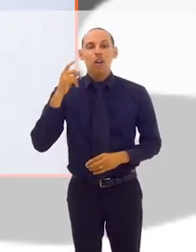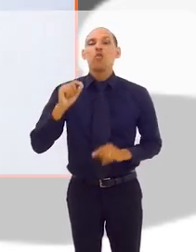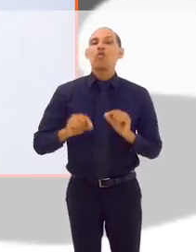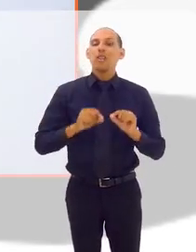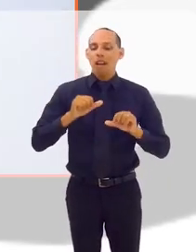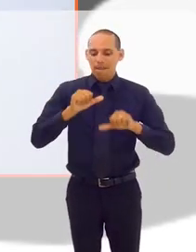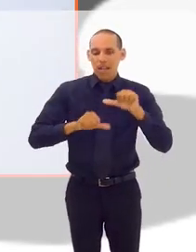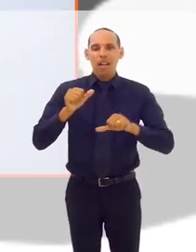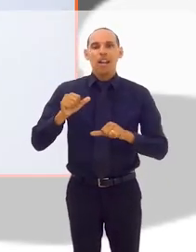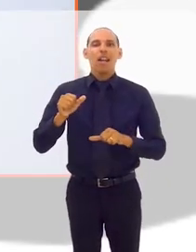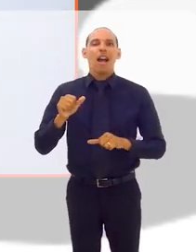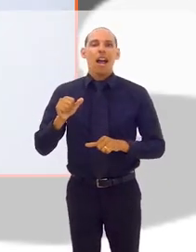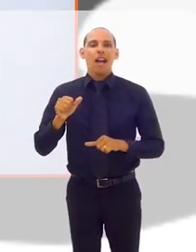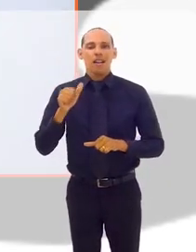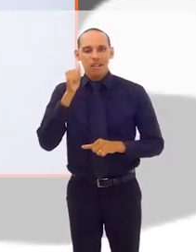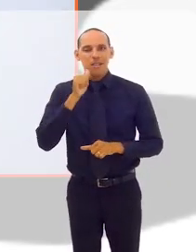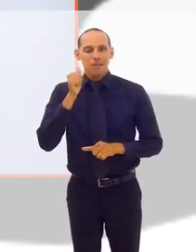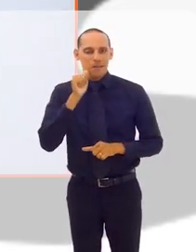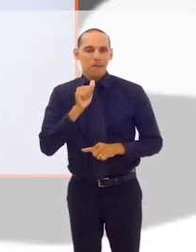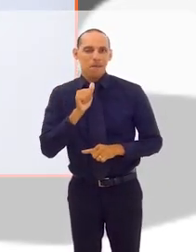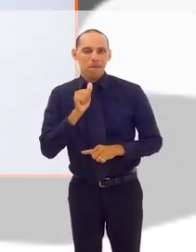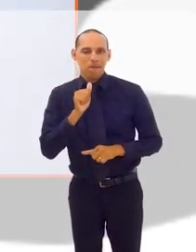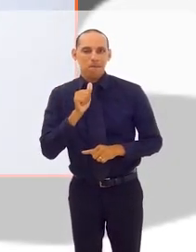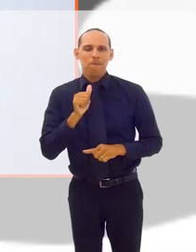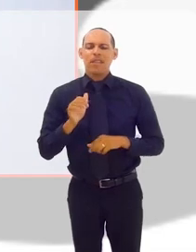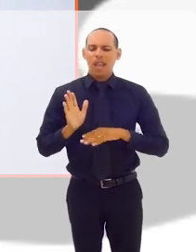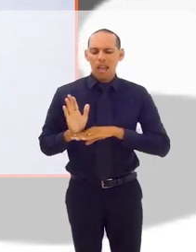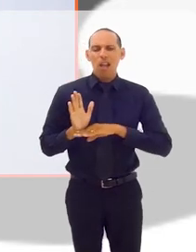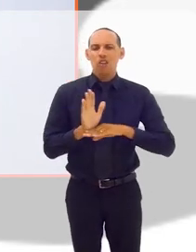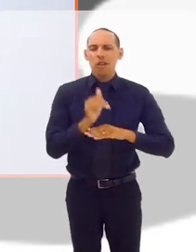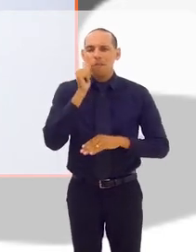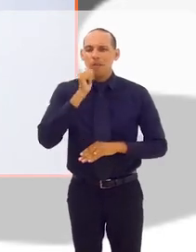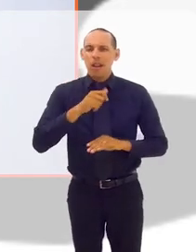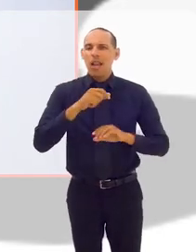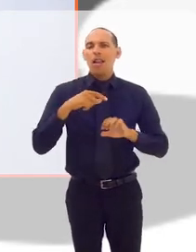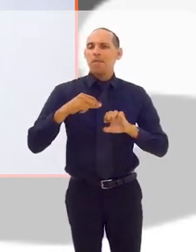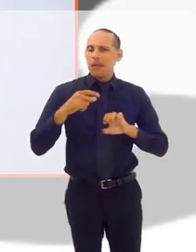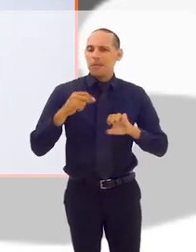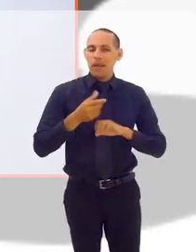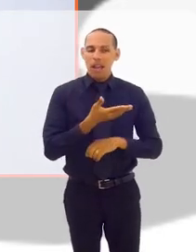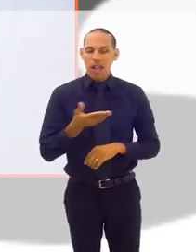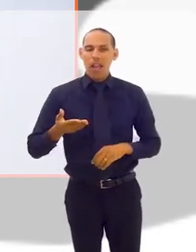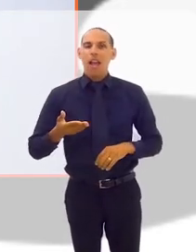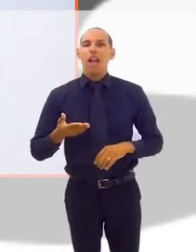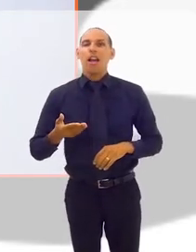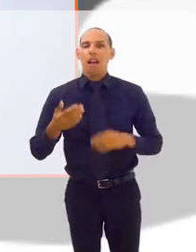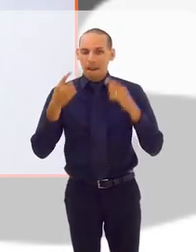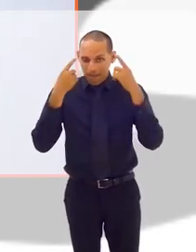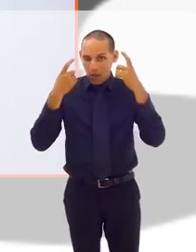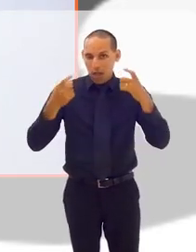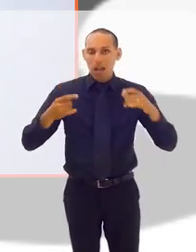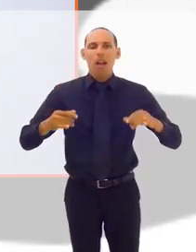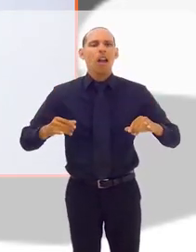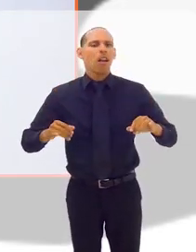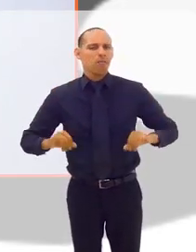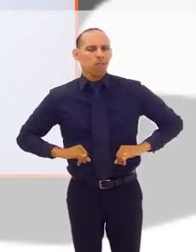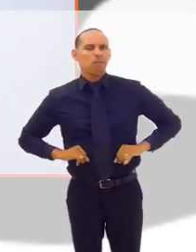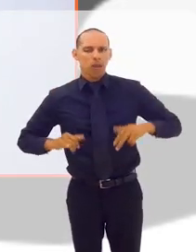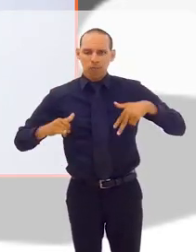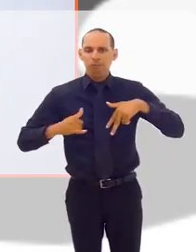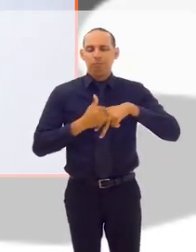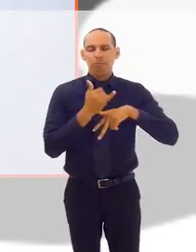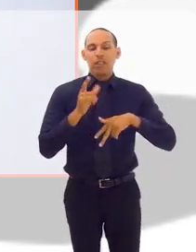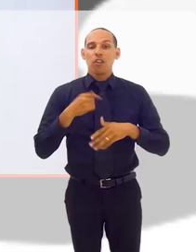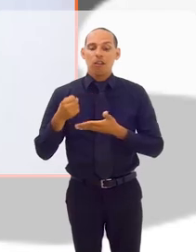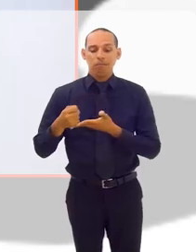na virada feminina. E lá, apoiando as mulheres empreendedoras que são vítimas de violência, a gente foi trazer o